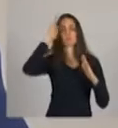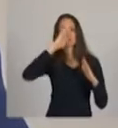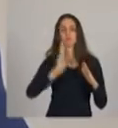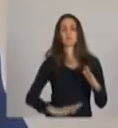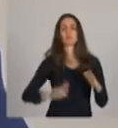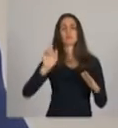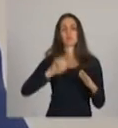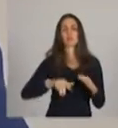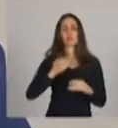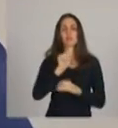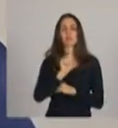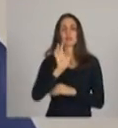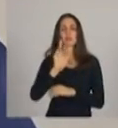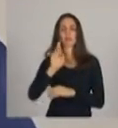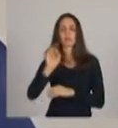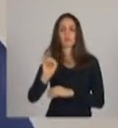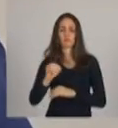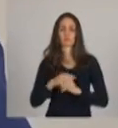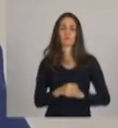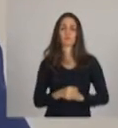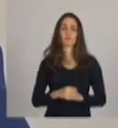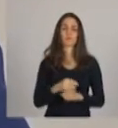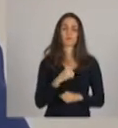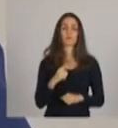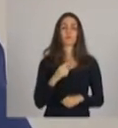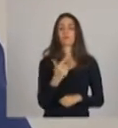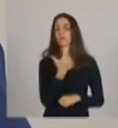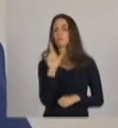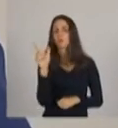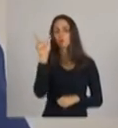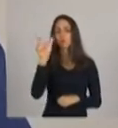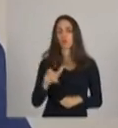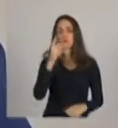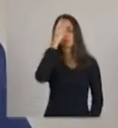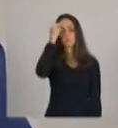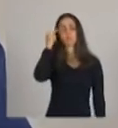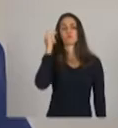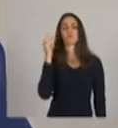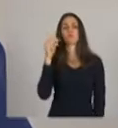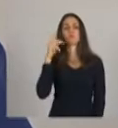Né? Nós tivemos também o mestre King,